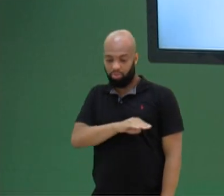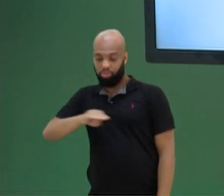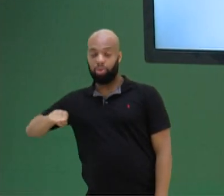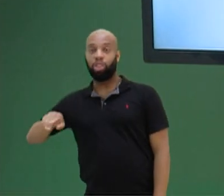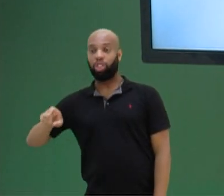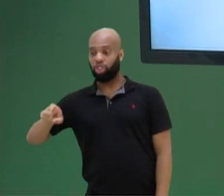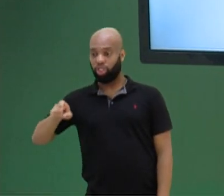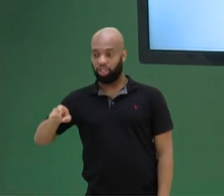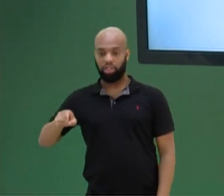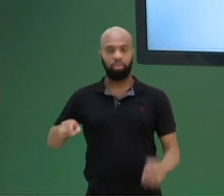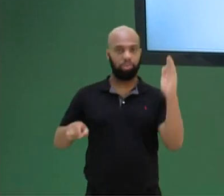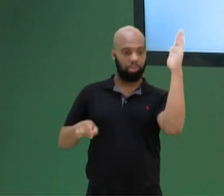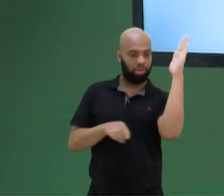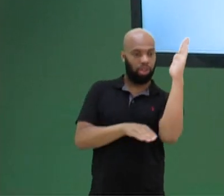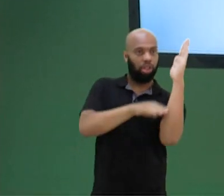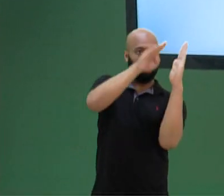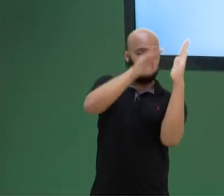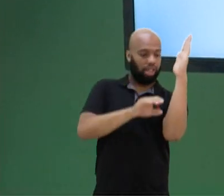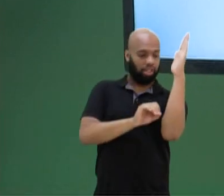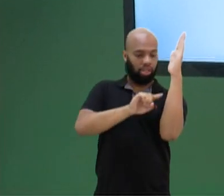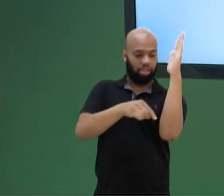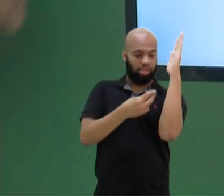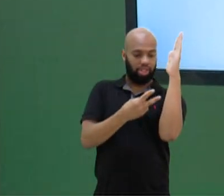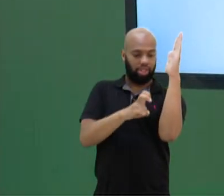nós, é 0,25.